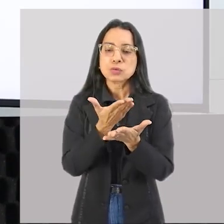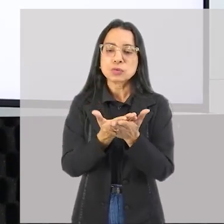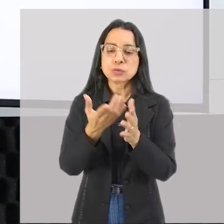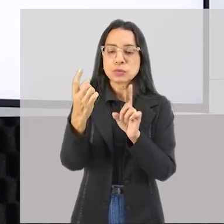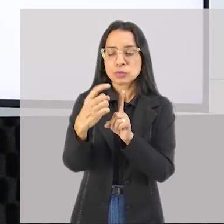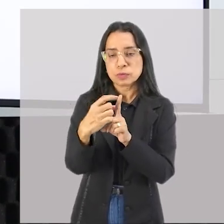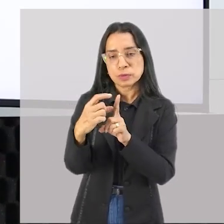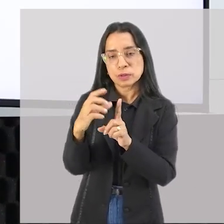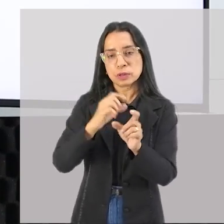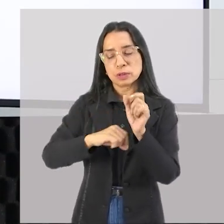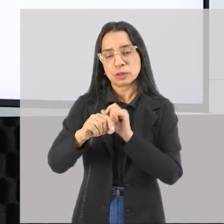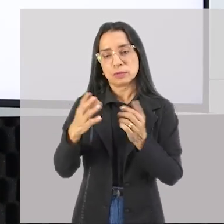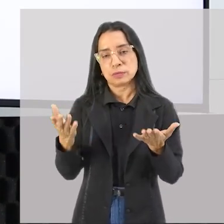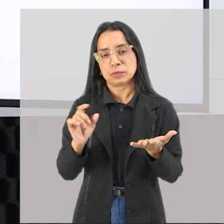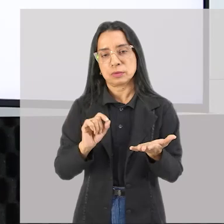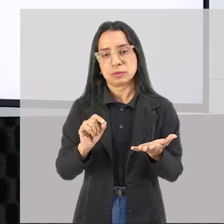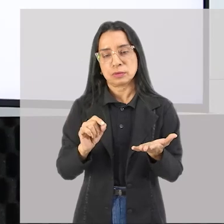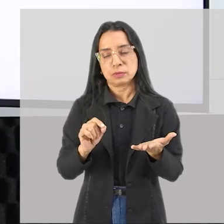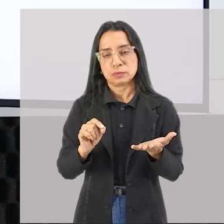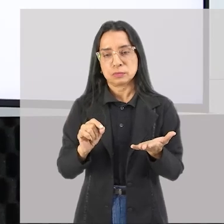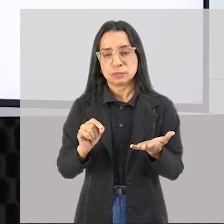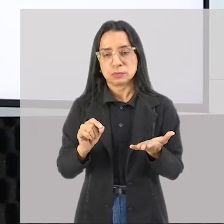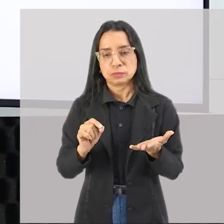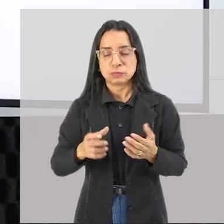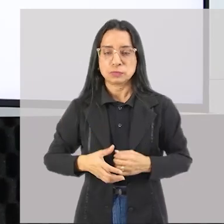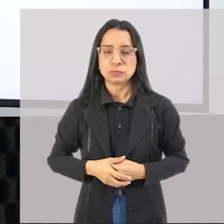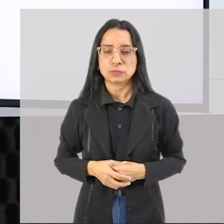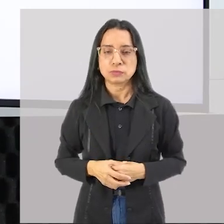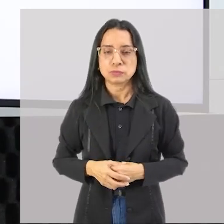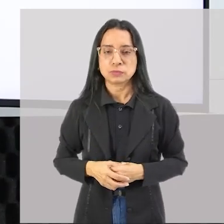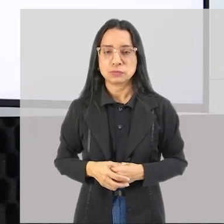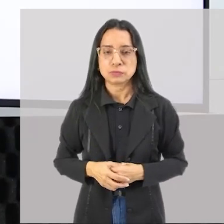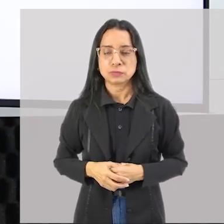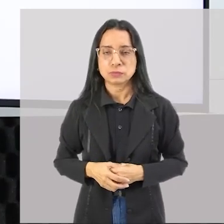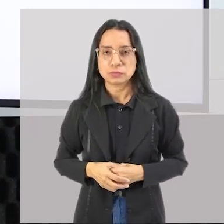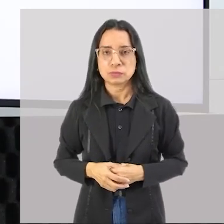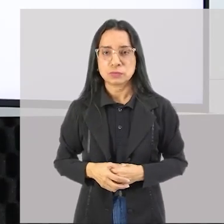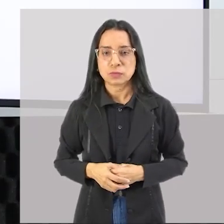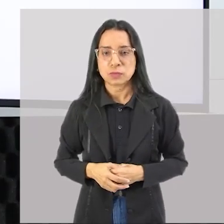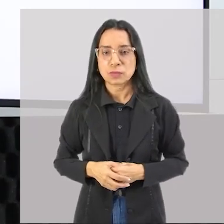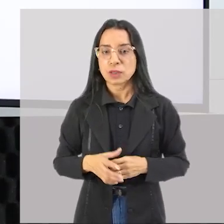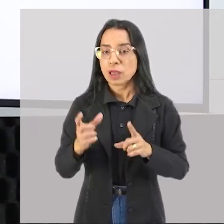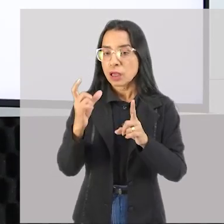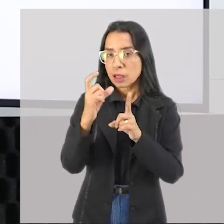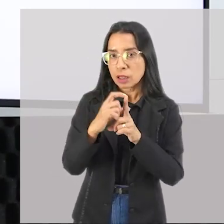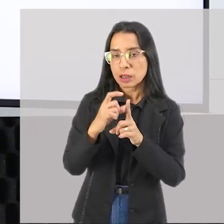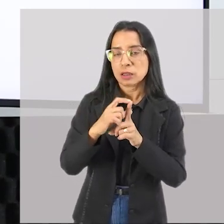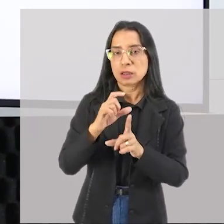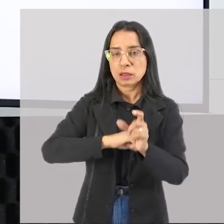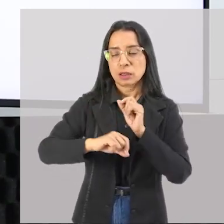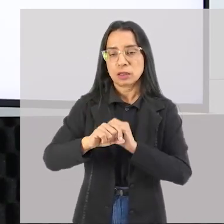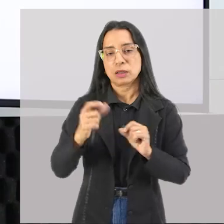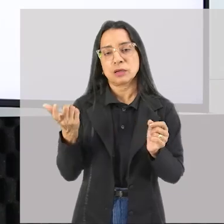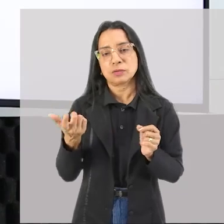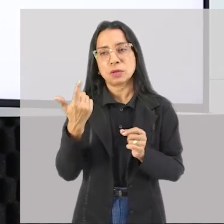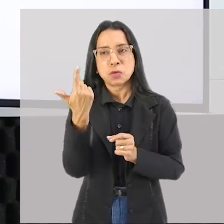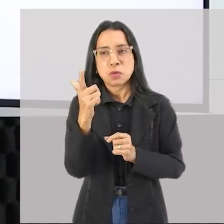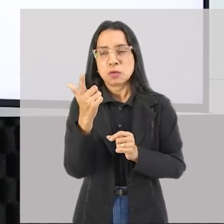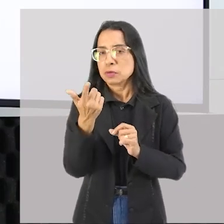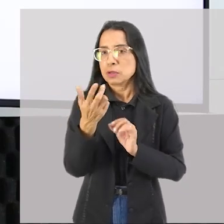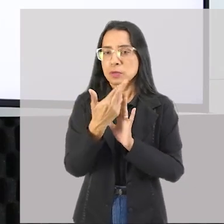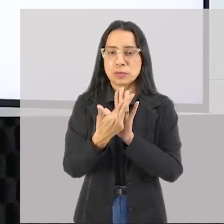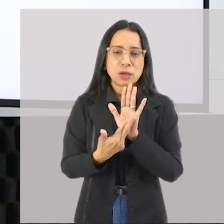gente está fazendo agora com as palavras de ligação ou os marcadores de discurso. E essas palavras ou essas expressões não tem uma